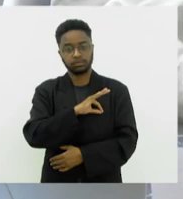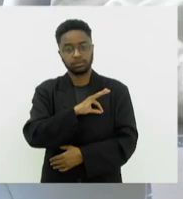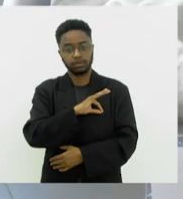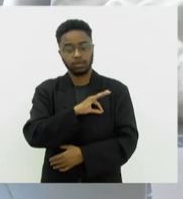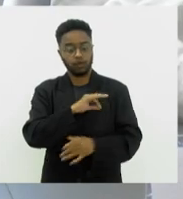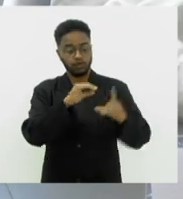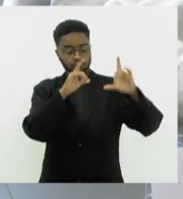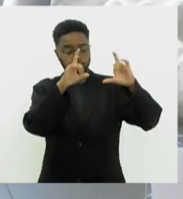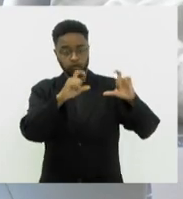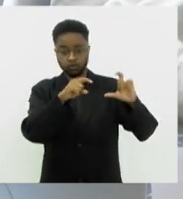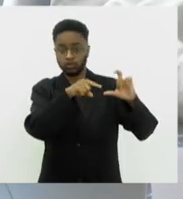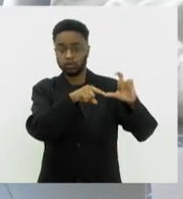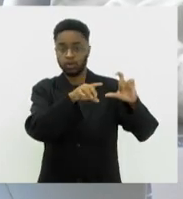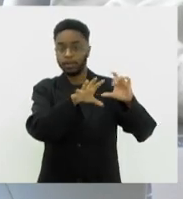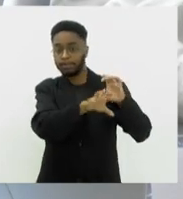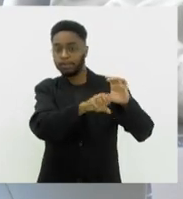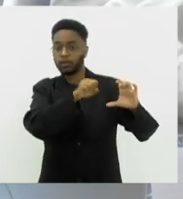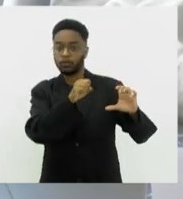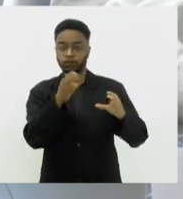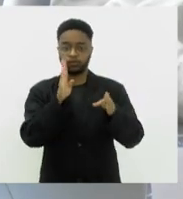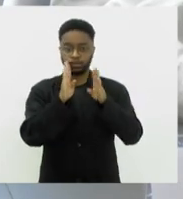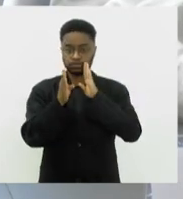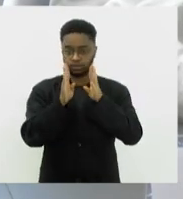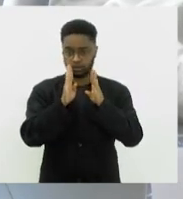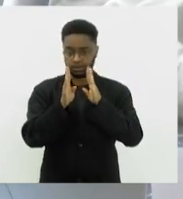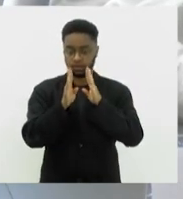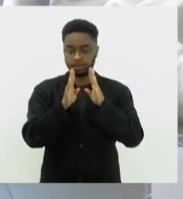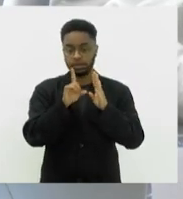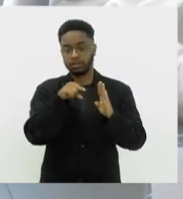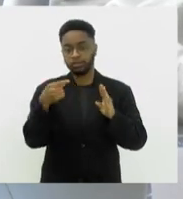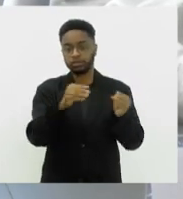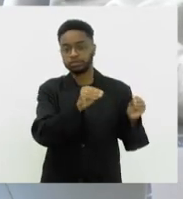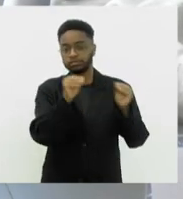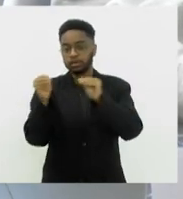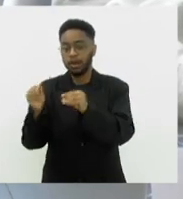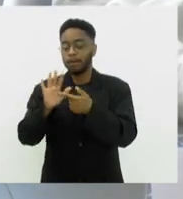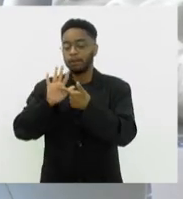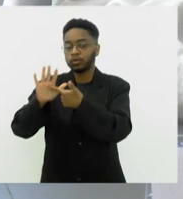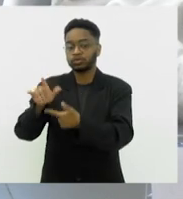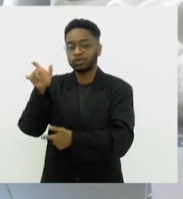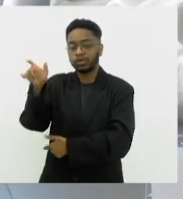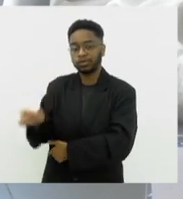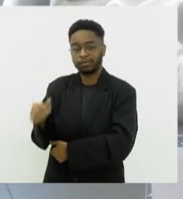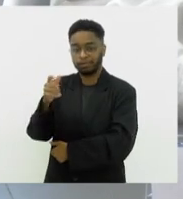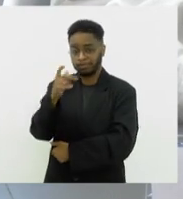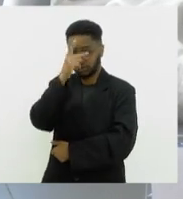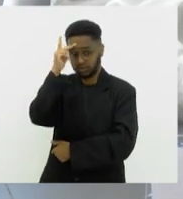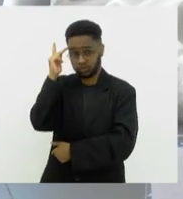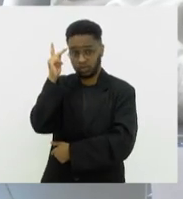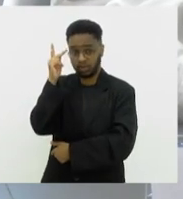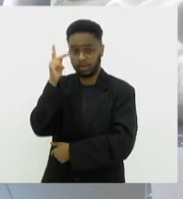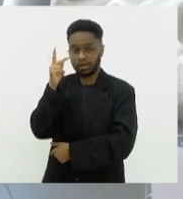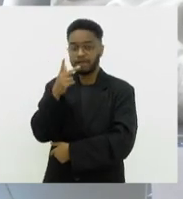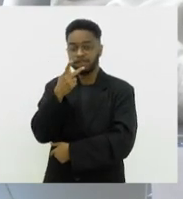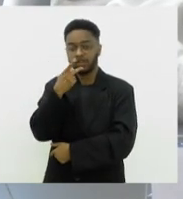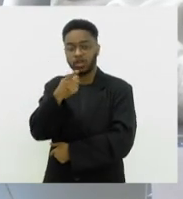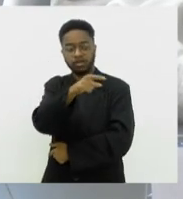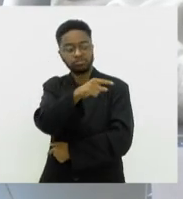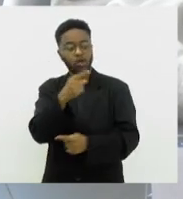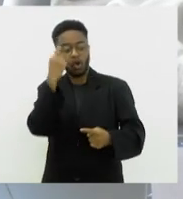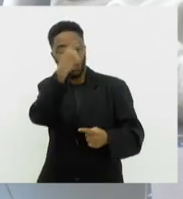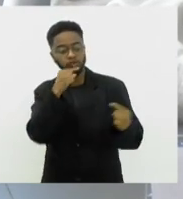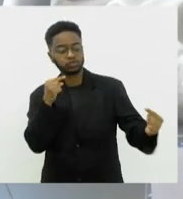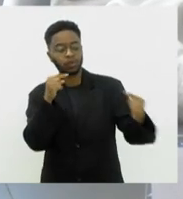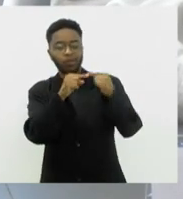do seu perfil no Facebook e apresentaram a vítima que equivocadamente o reconheceu como sendo o